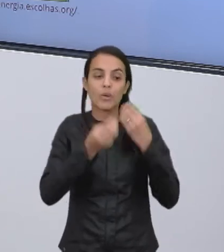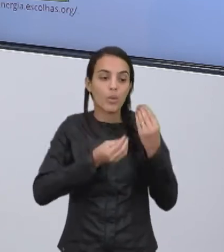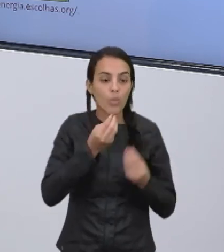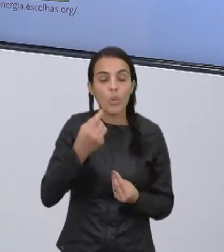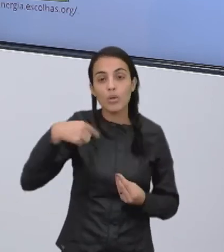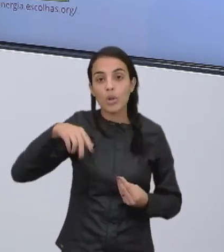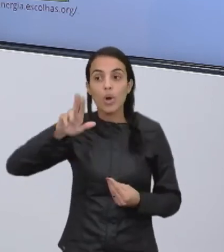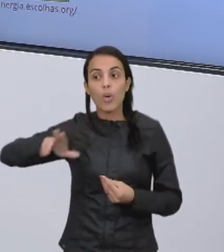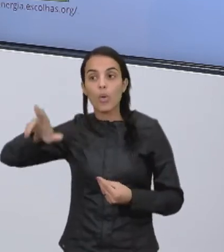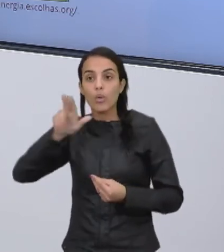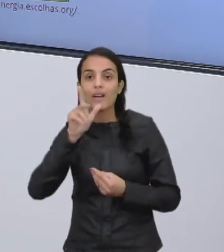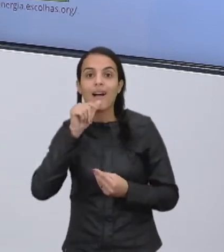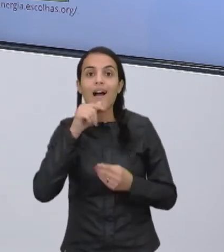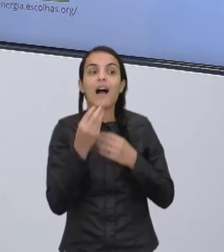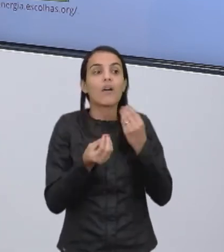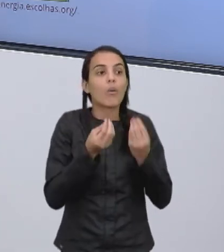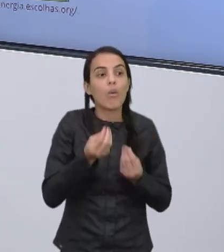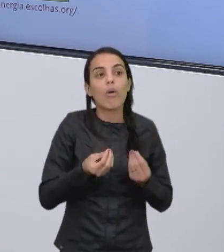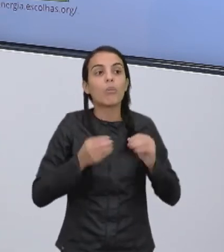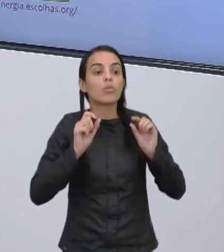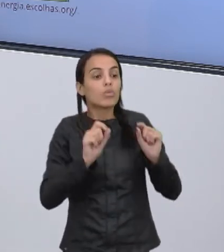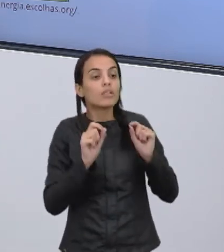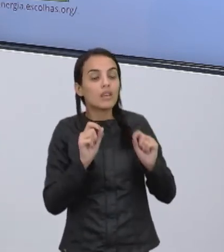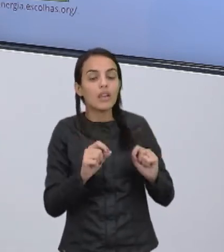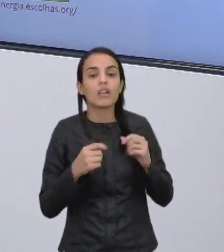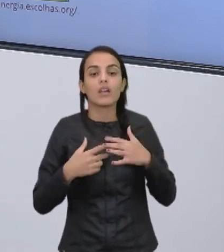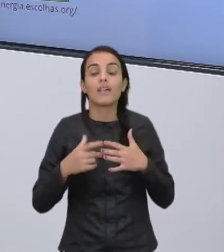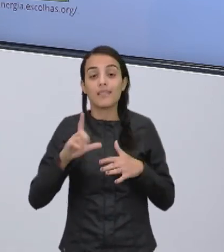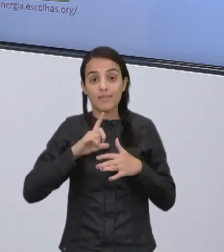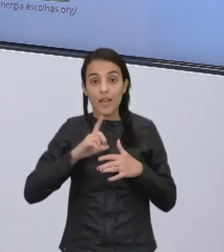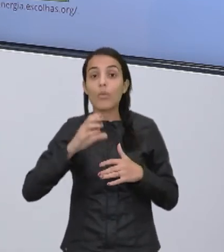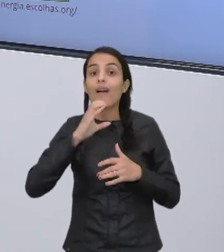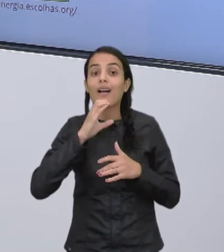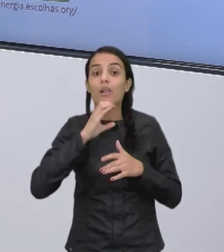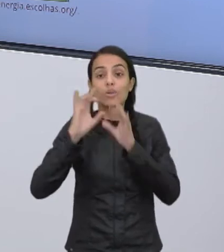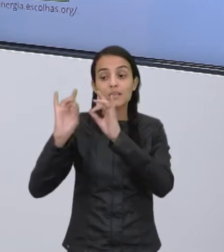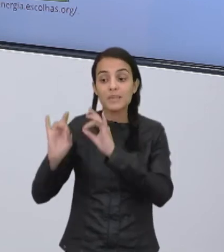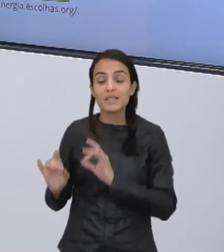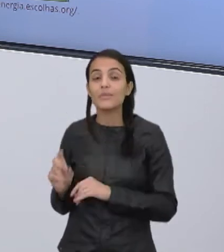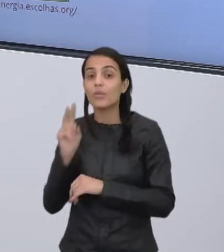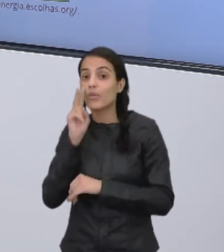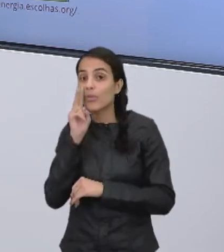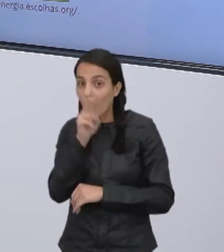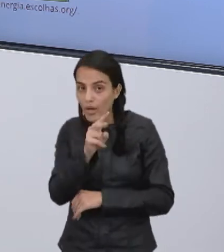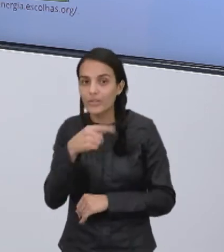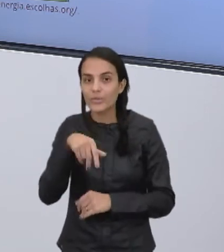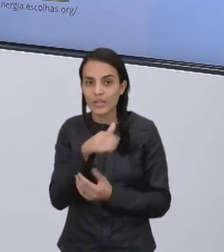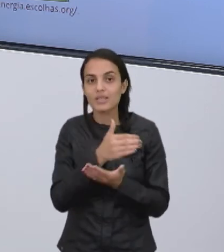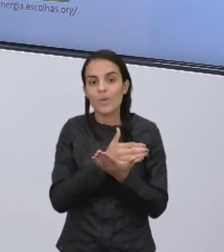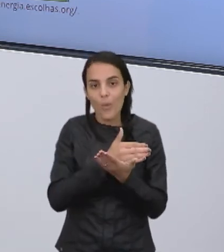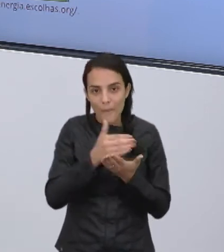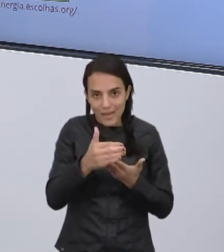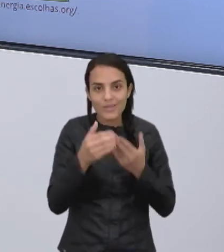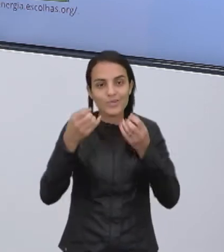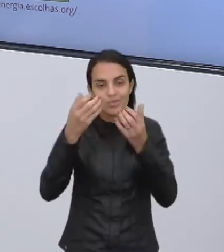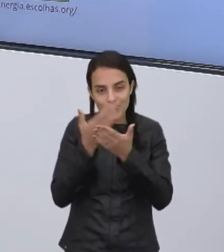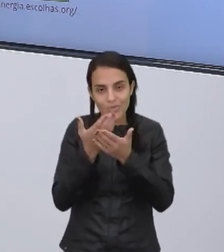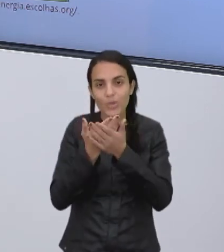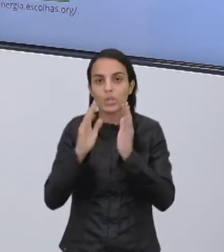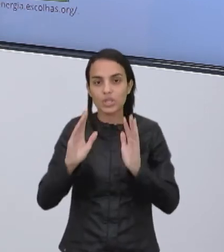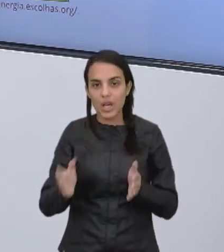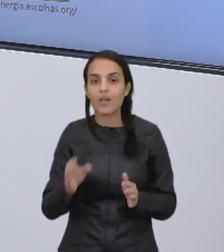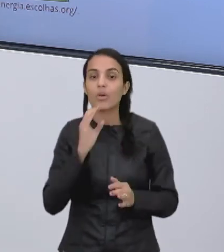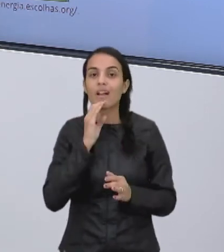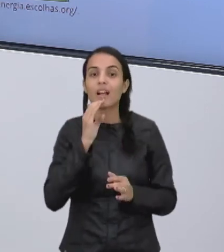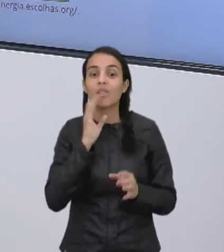usa bastante a água, né? Ela tem um calor específico muito alto, a gente já viu no começo desse componente que o calor específico